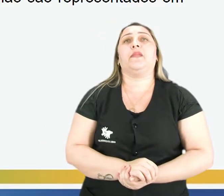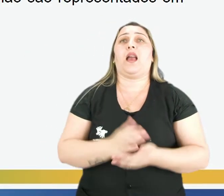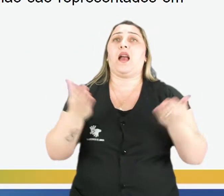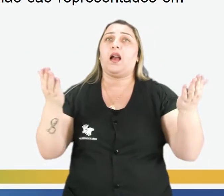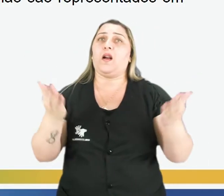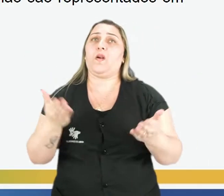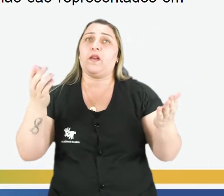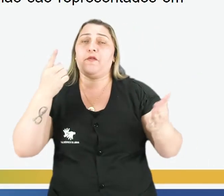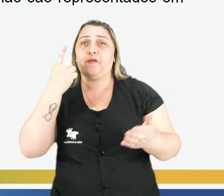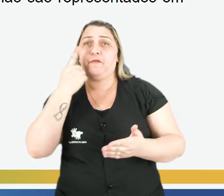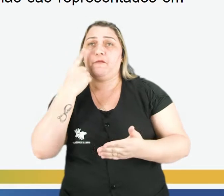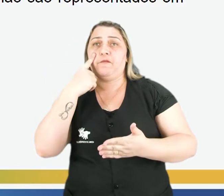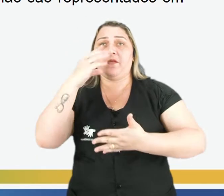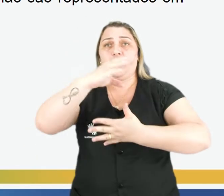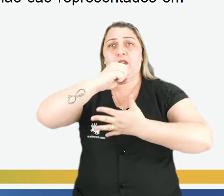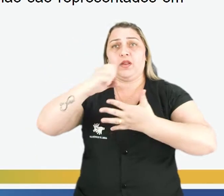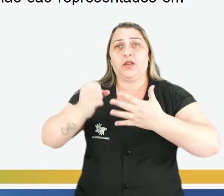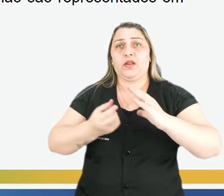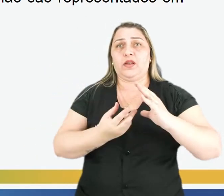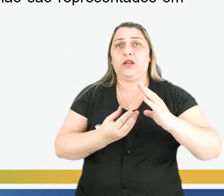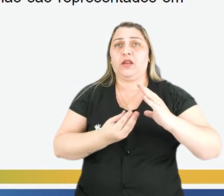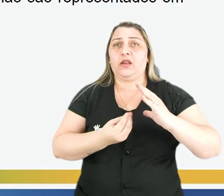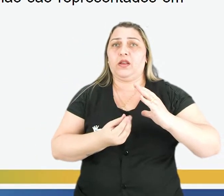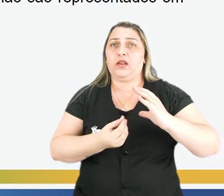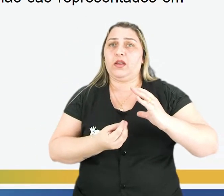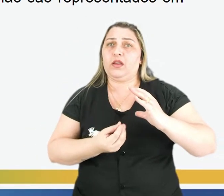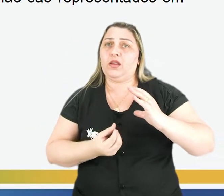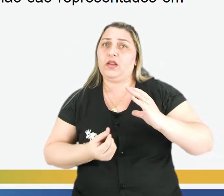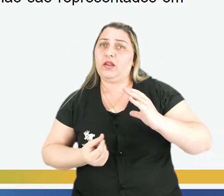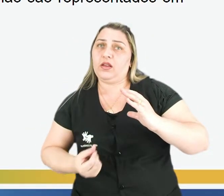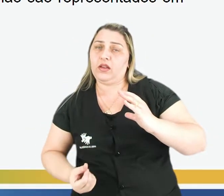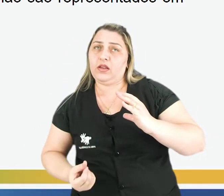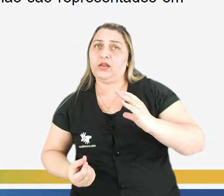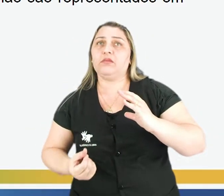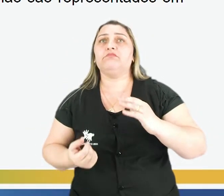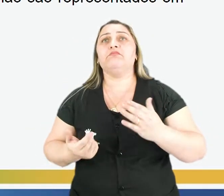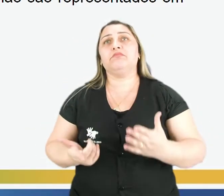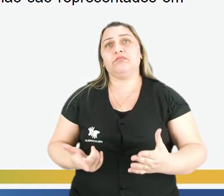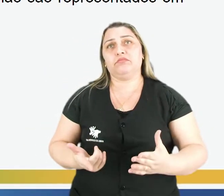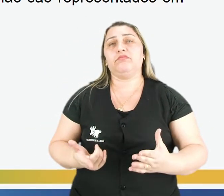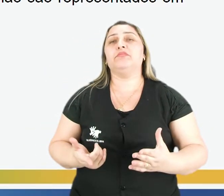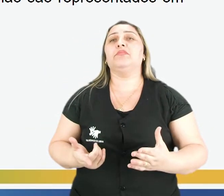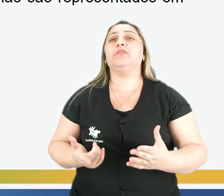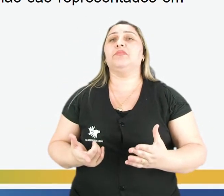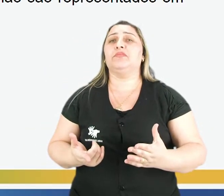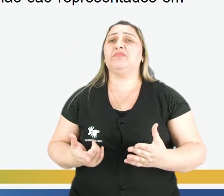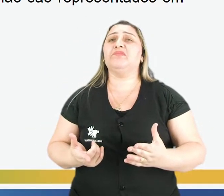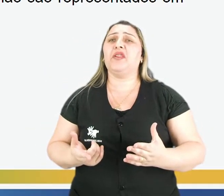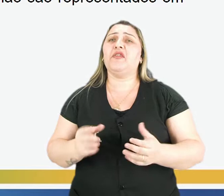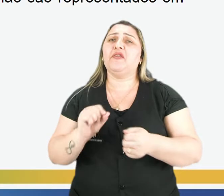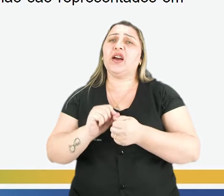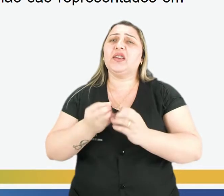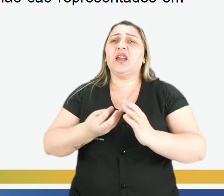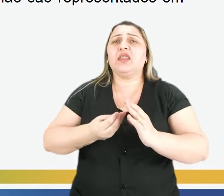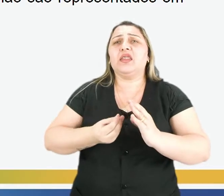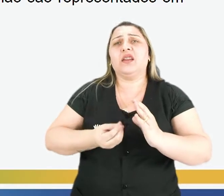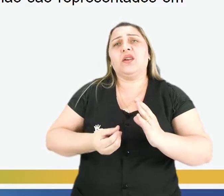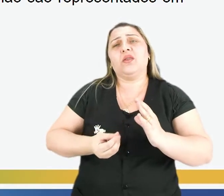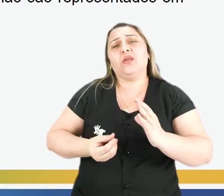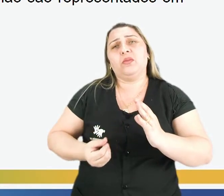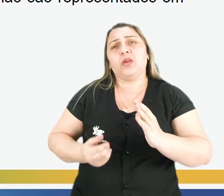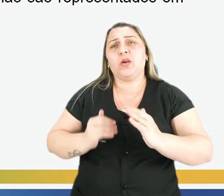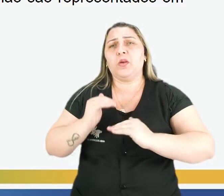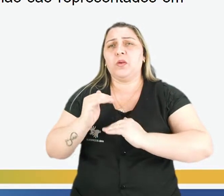E agora nós vamos ver os decompositores. Englobam organismos que fazem a decomposição,